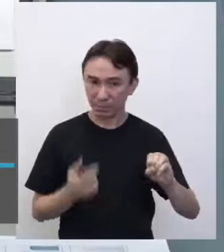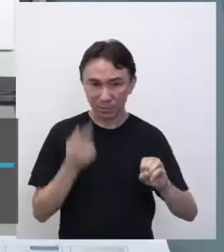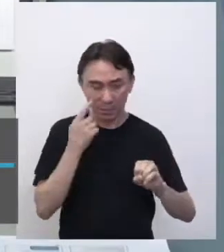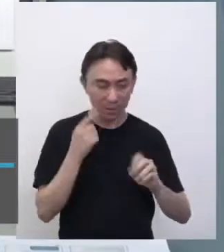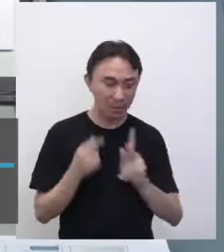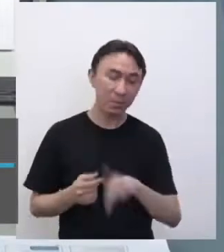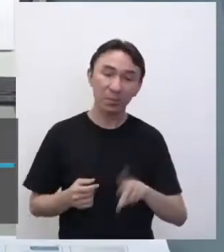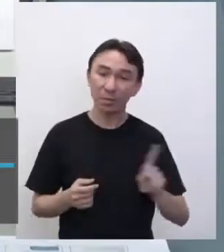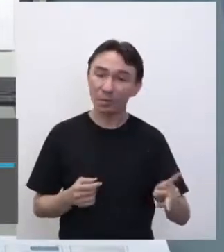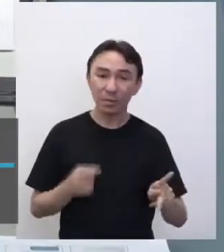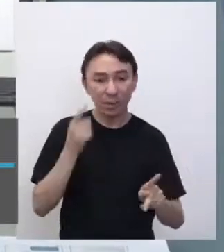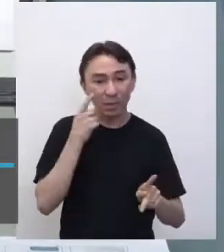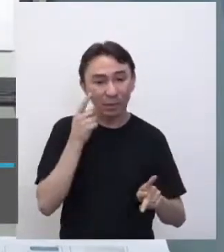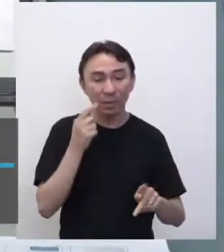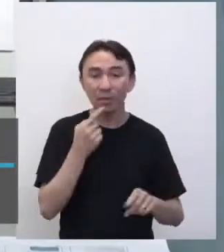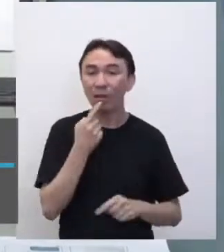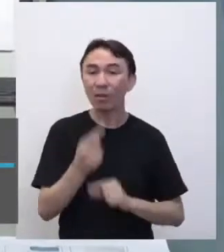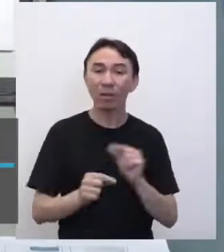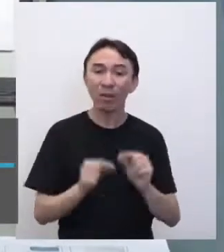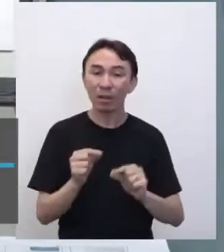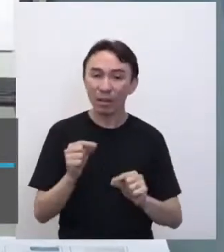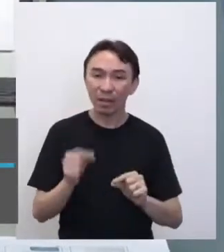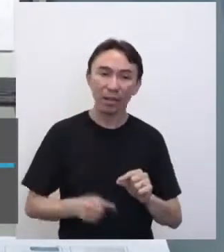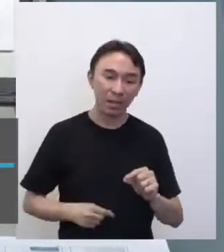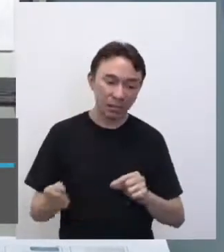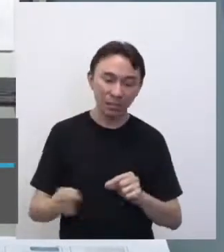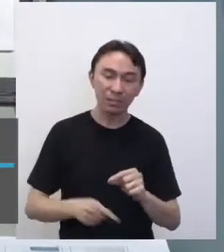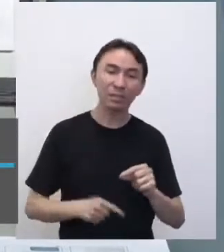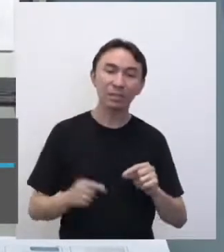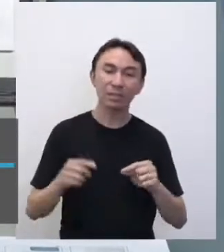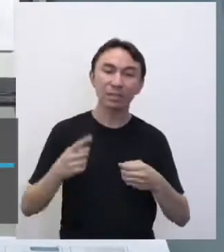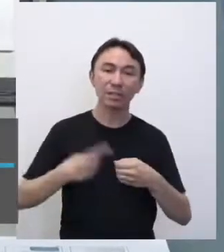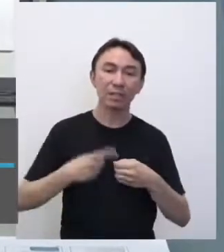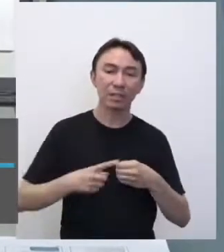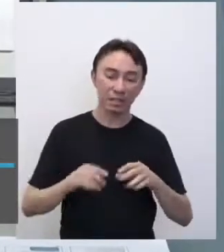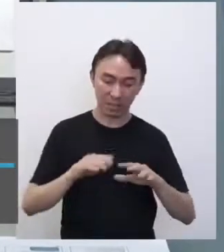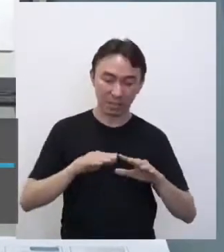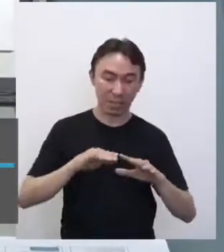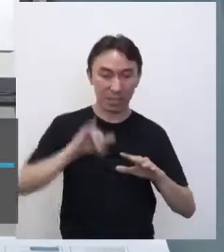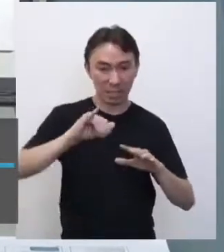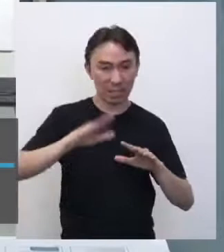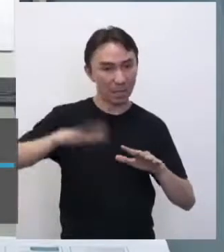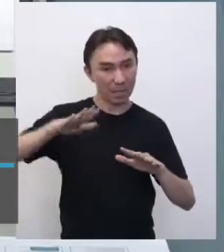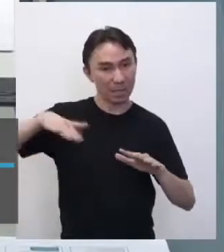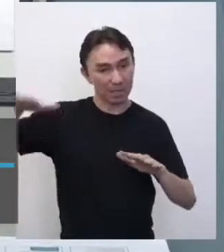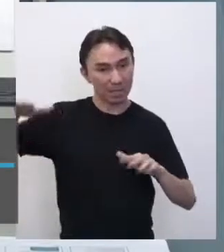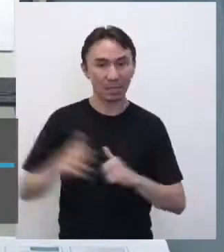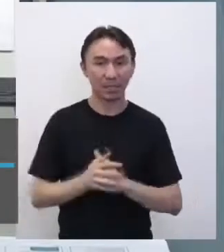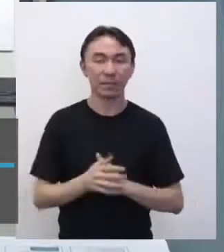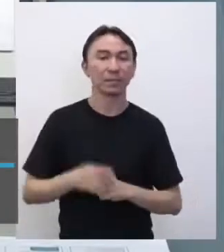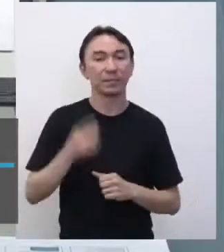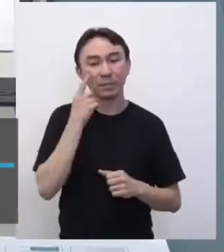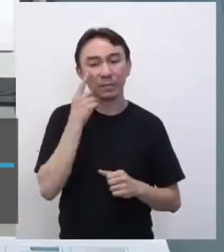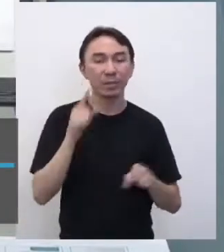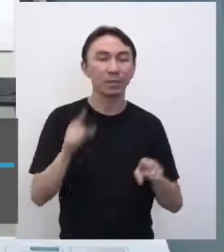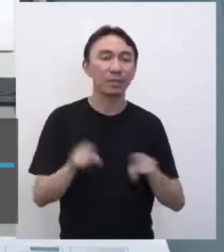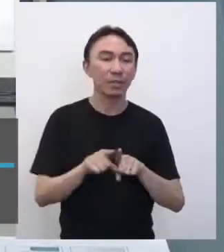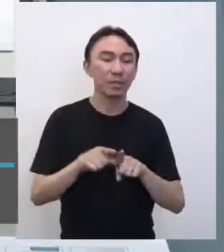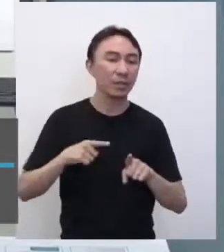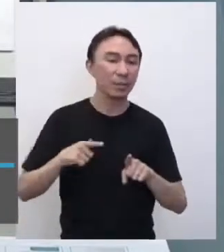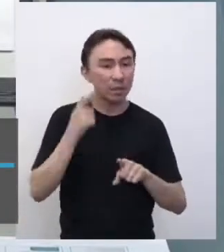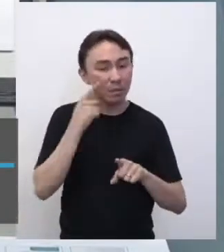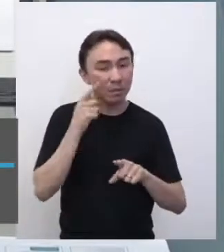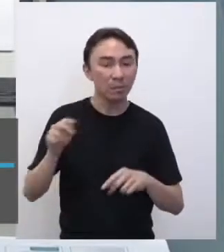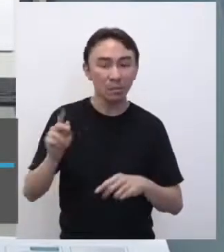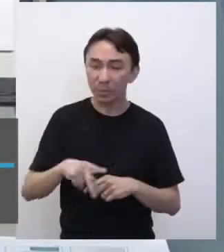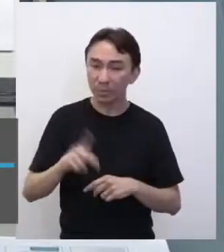que é lá do CEL da diretoria de Itapecerica da Serra, legal, já vou falar do CEL daqui a pouquinho. O Pro Adriano Guimarães, lá